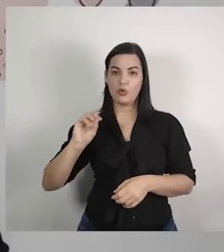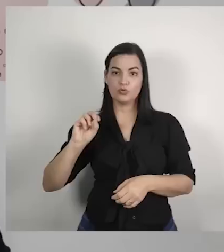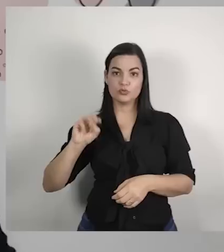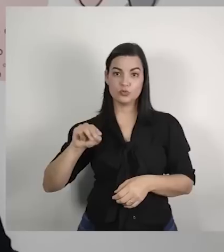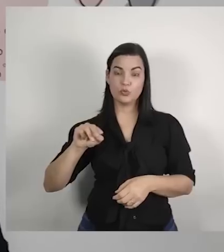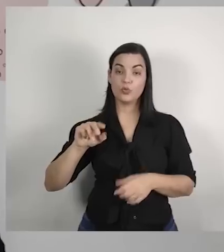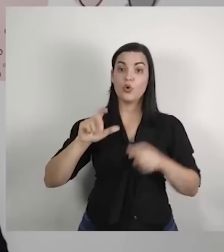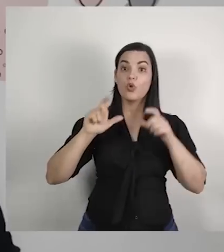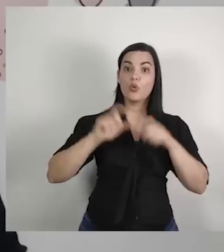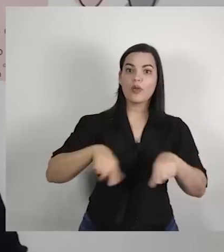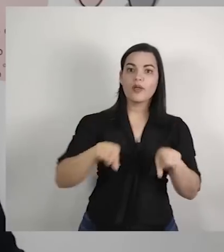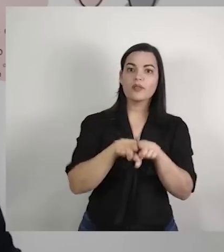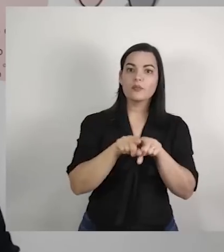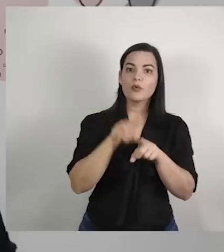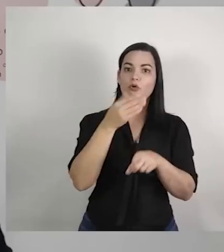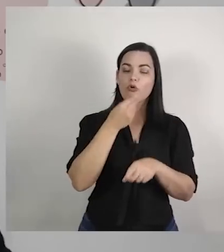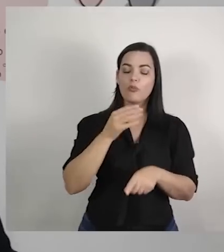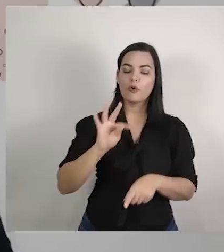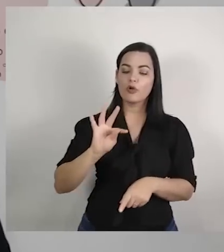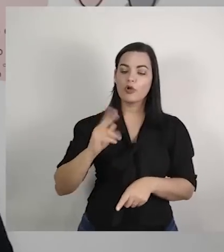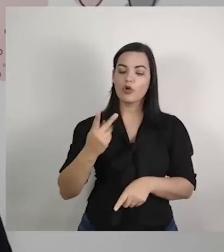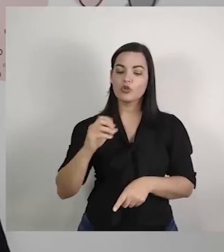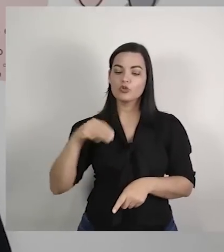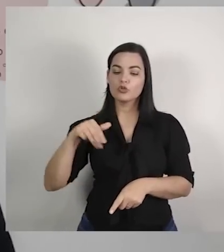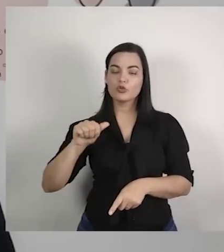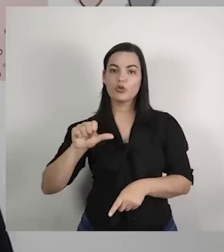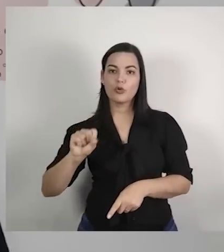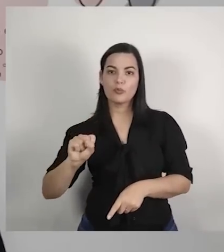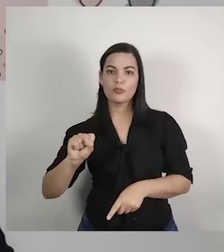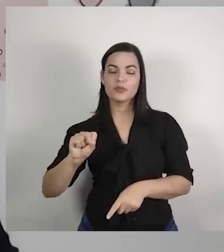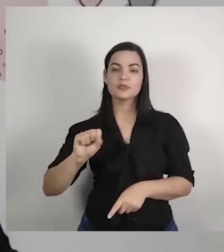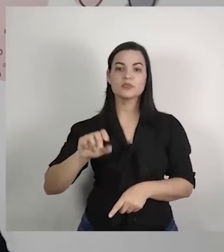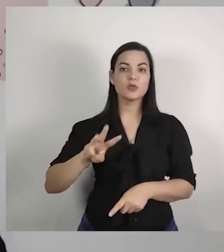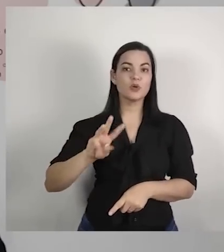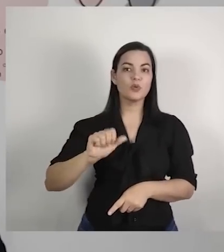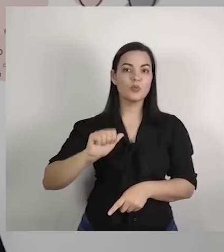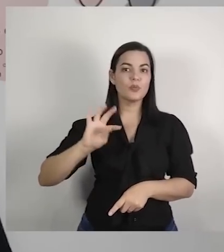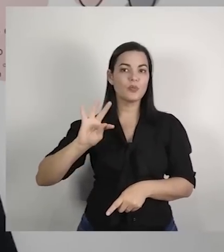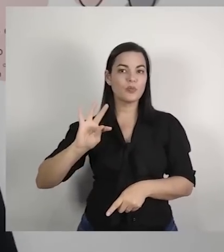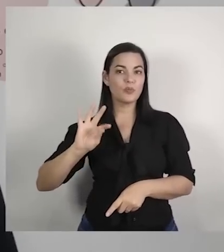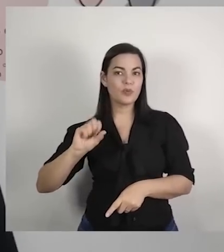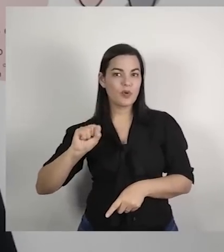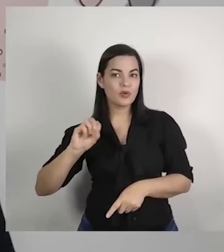Watson, pessoa que se dedicava em tempo integral